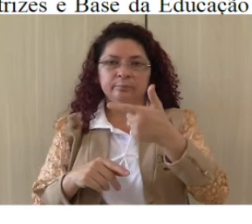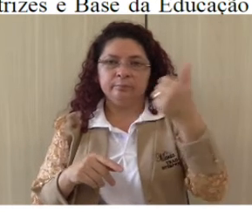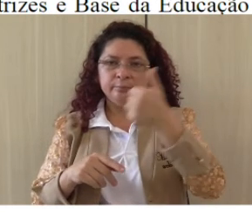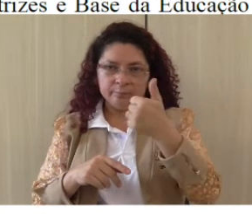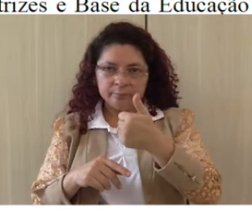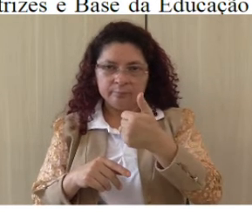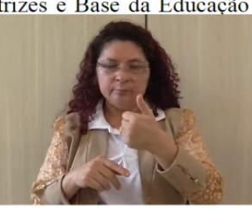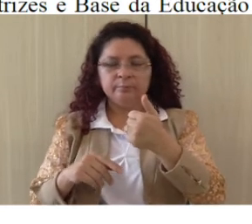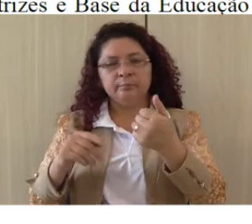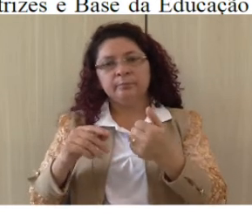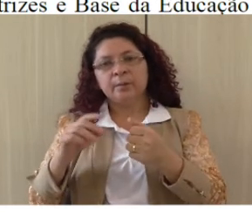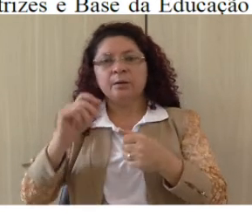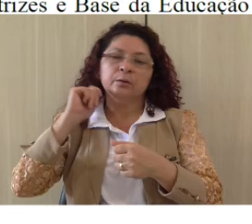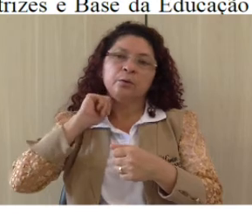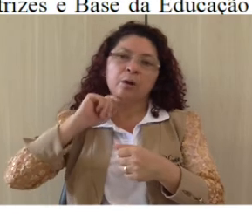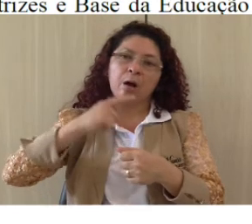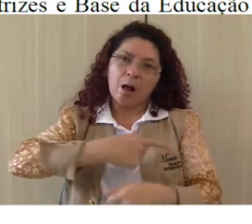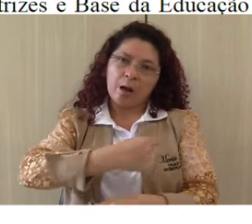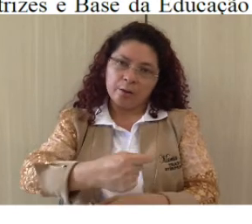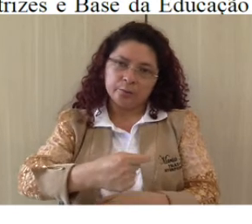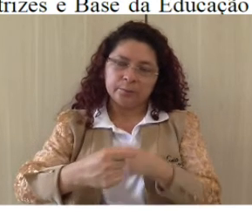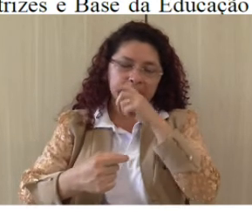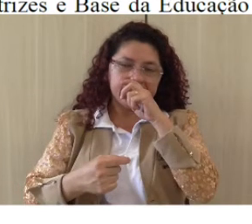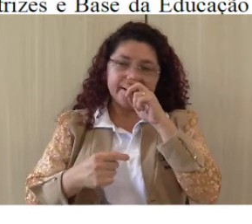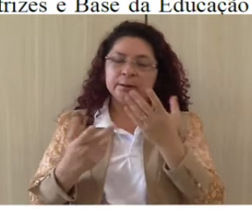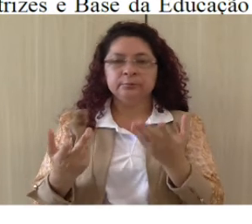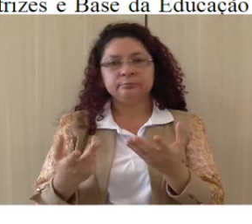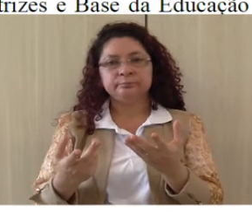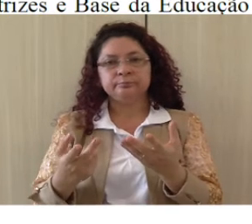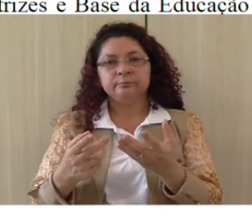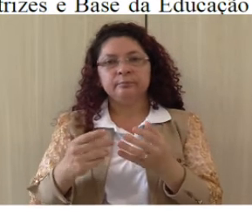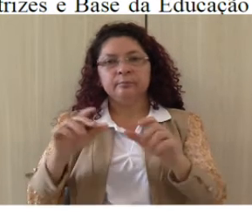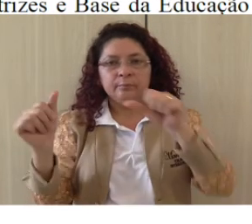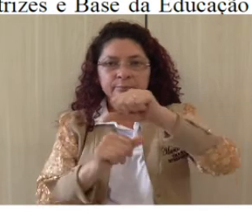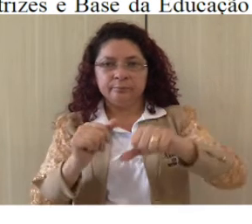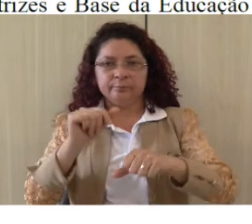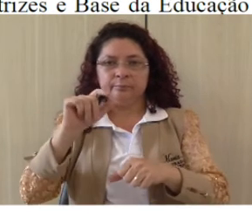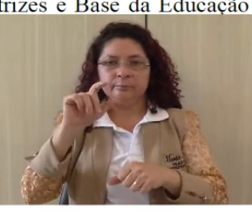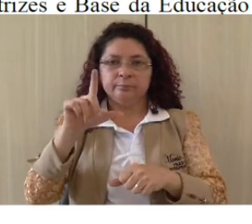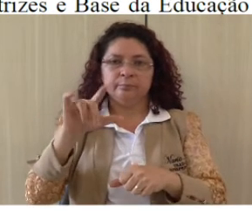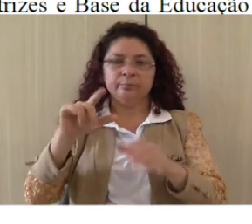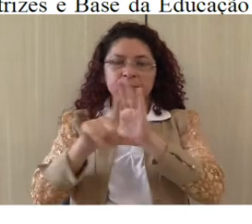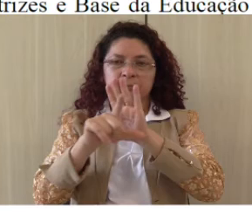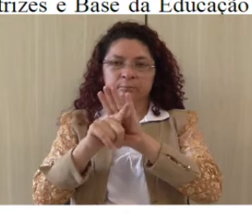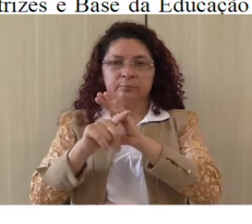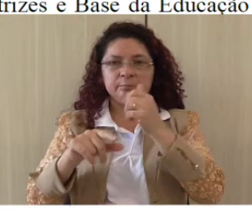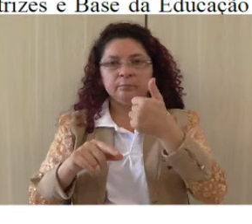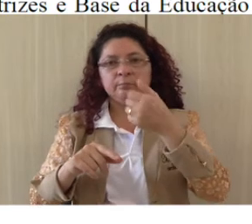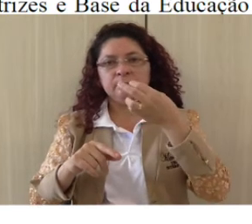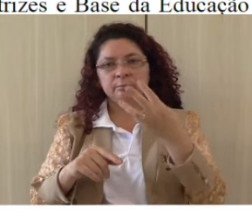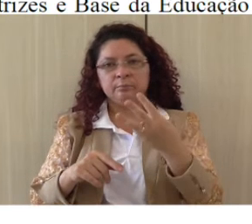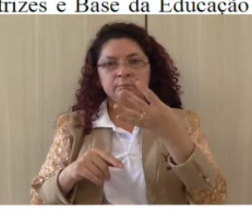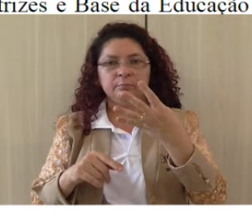12.711, de 29 de agosto de 2012, alterada pela Lei nº 13.409,